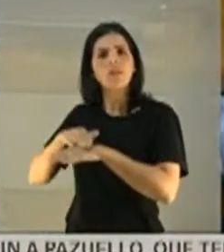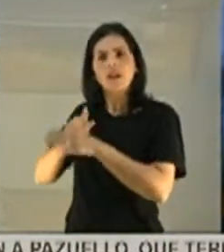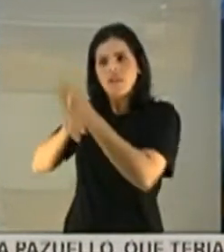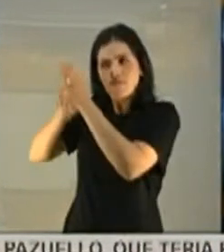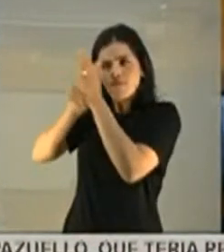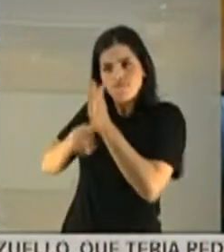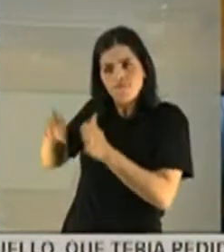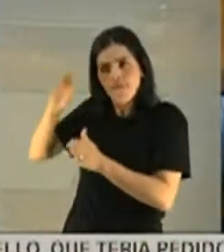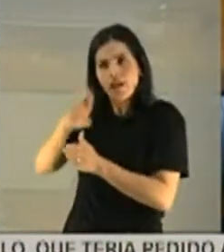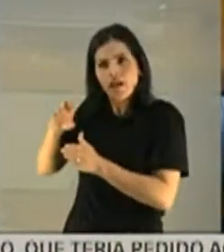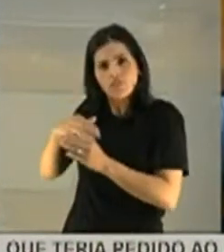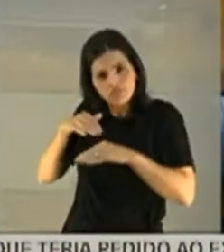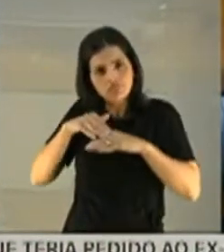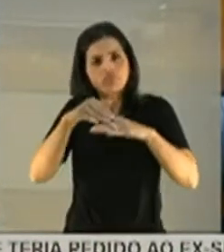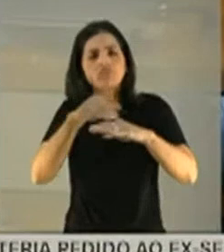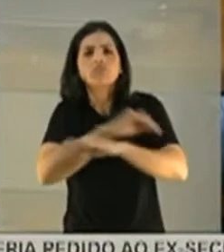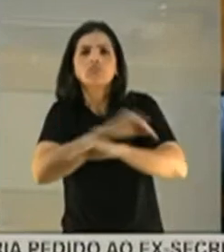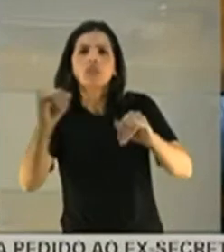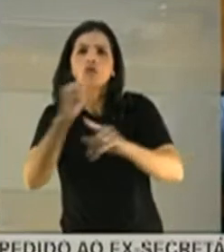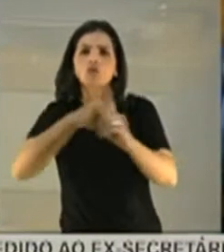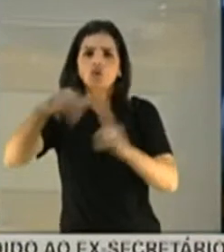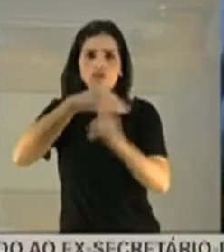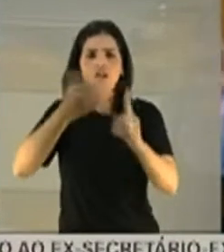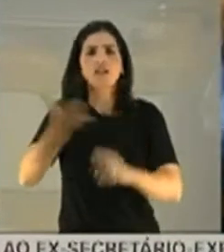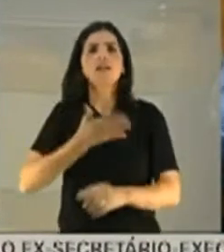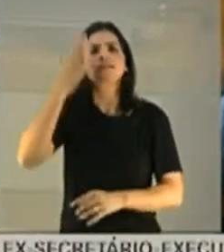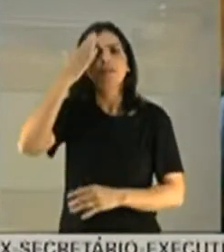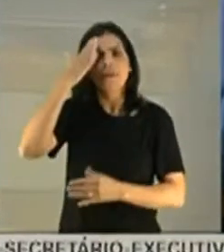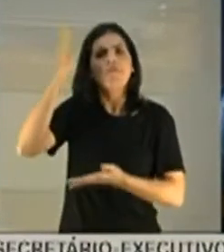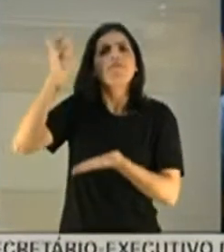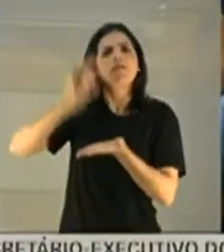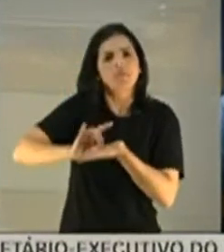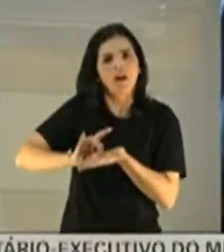que quer a verdade com relação ao que a gente tem